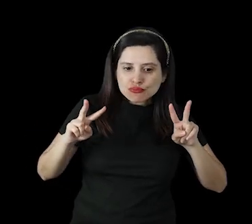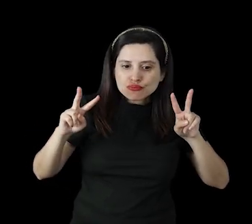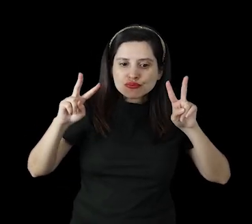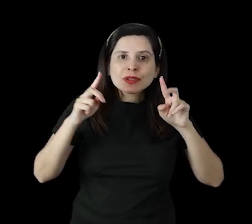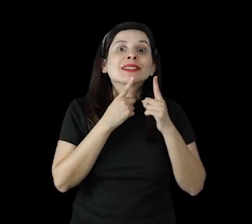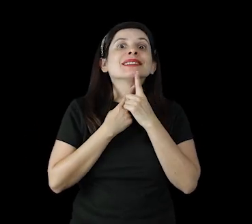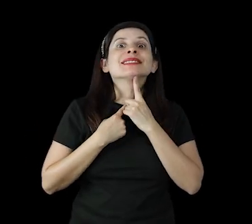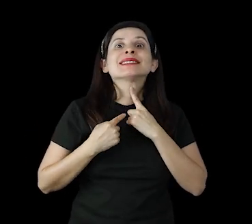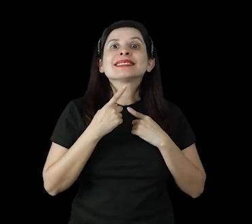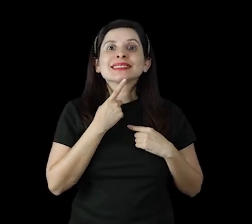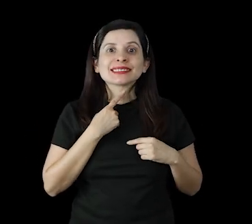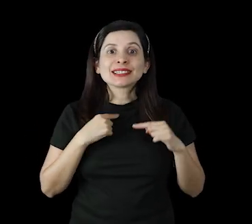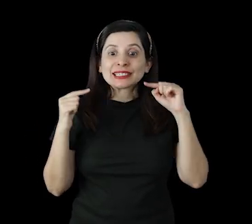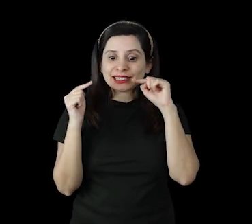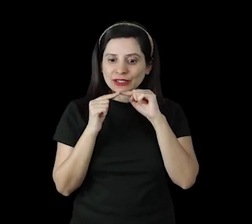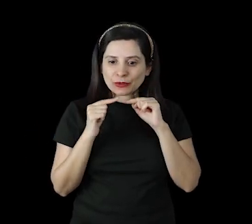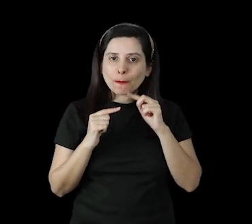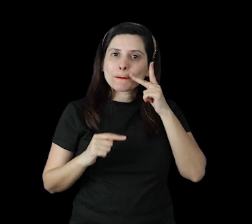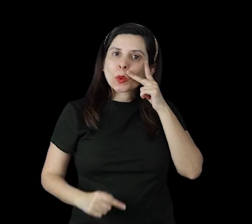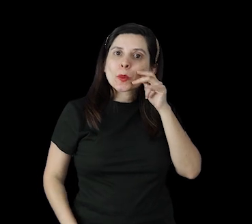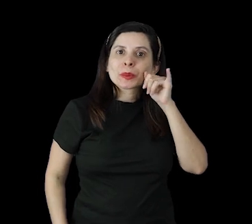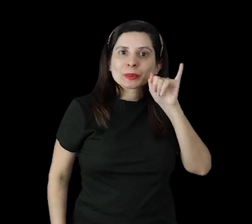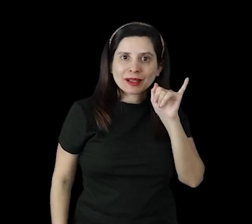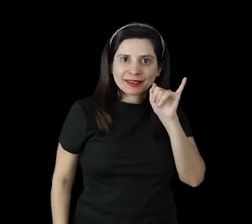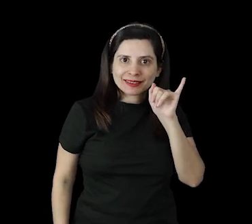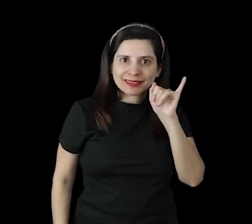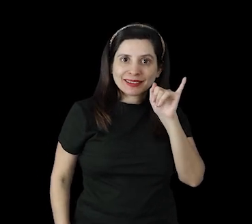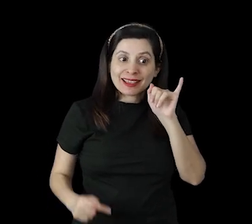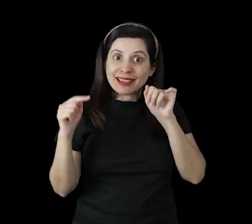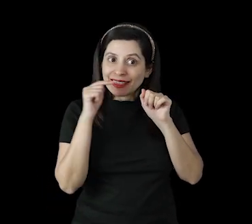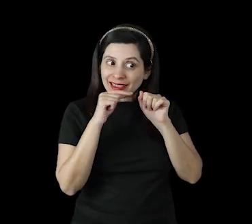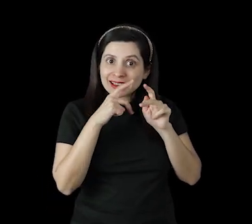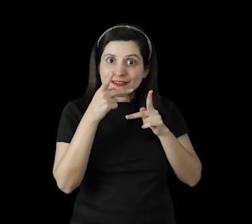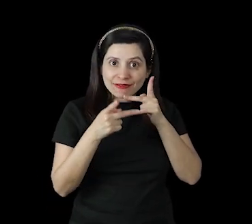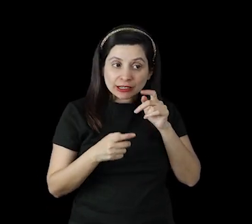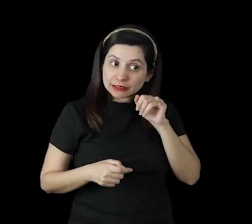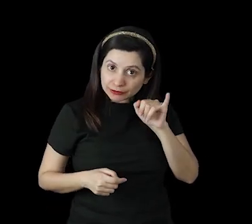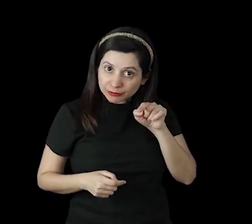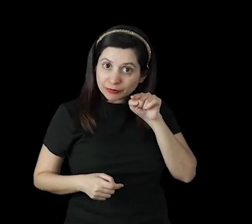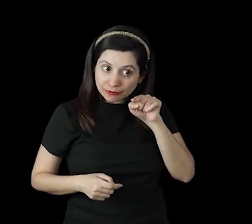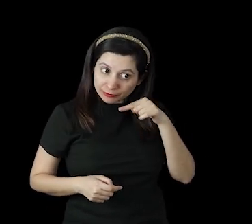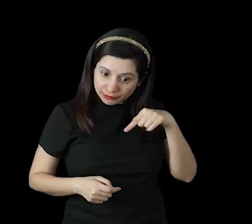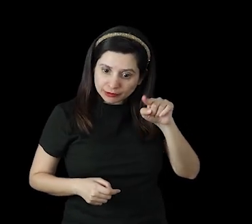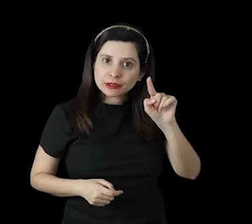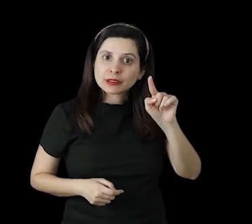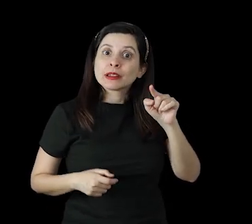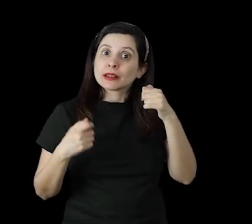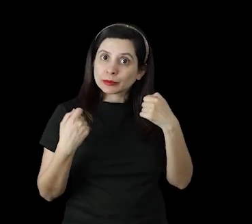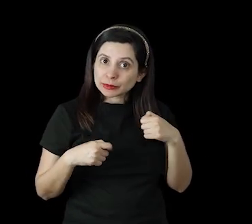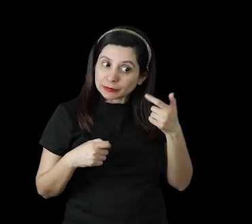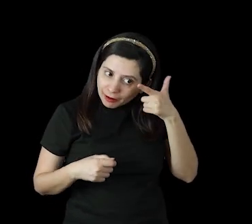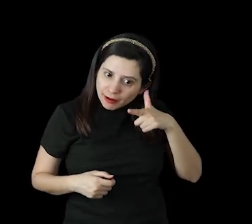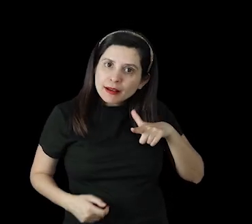esse desejo que combina com o pai, porque tanto que ele diz para ela, se for para você ir, tem que ser